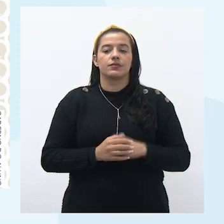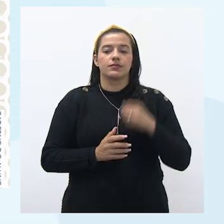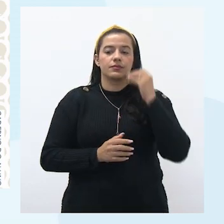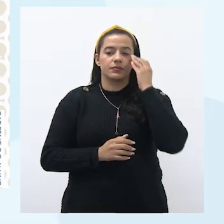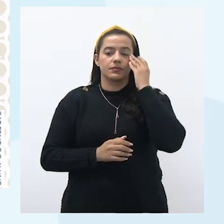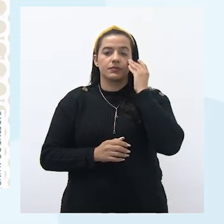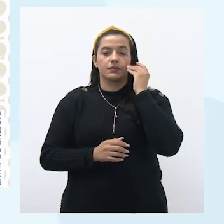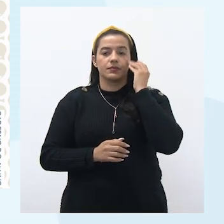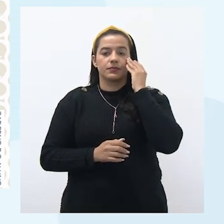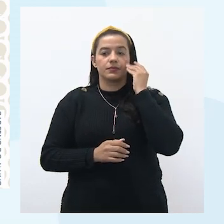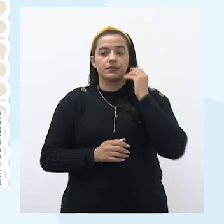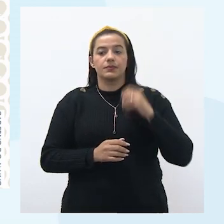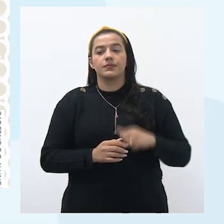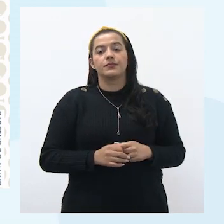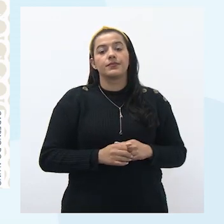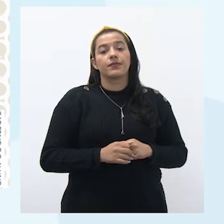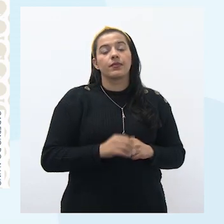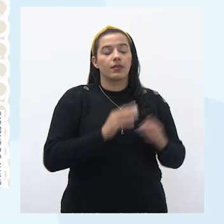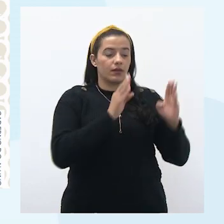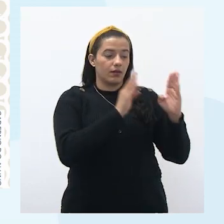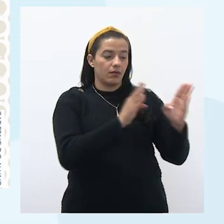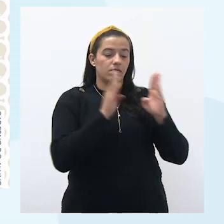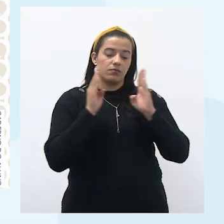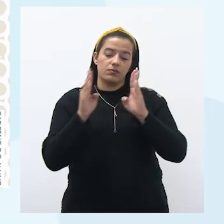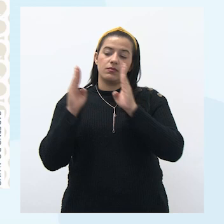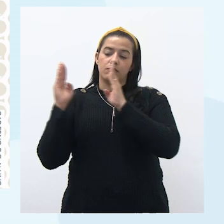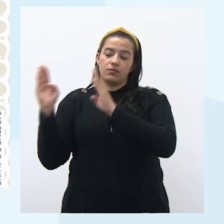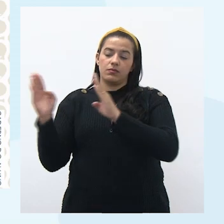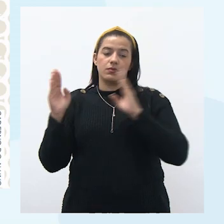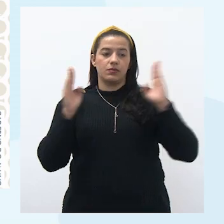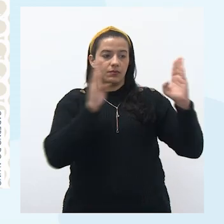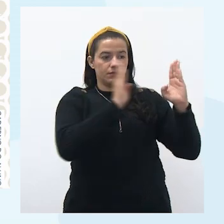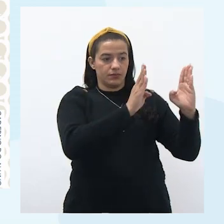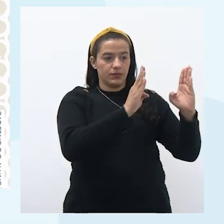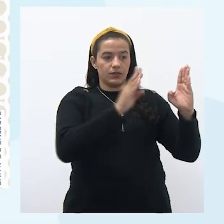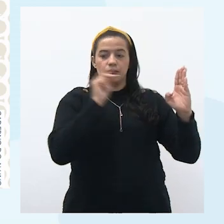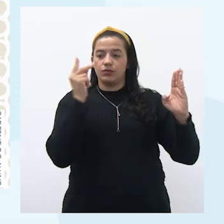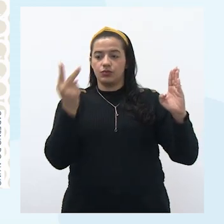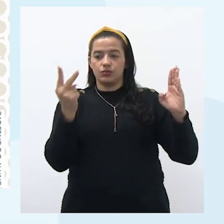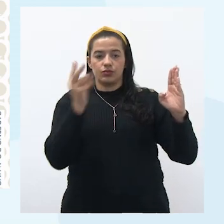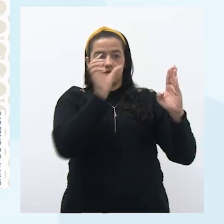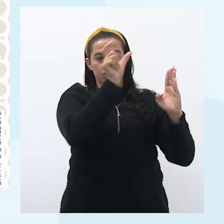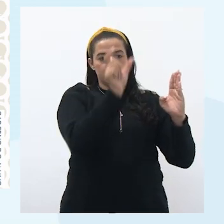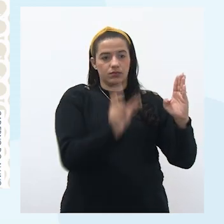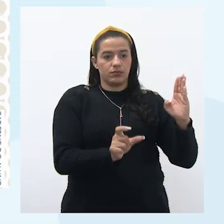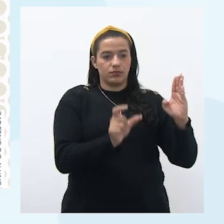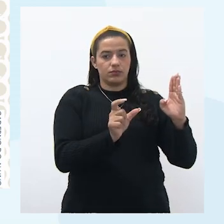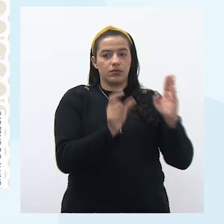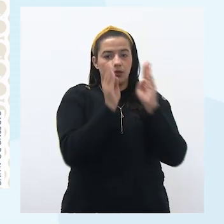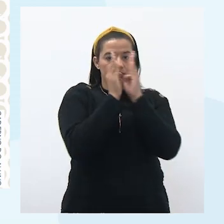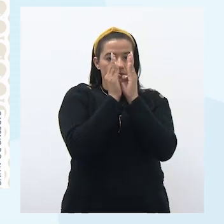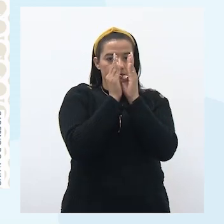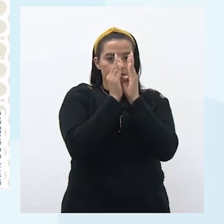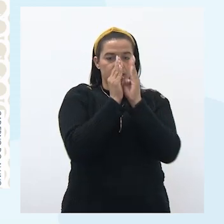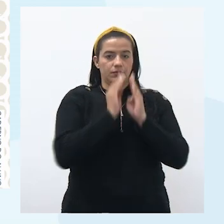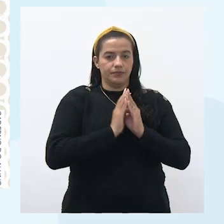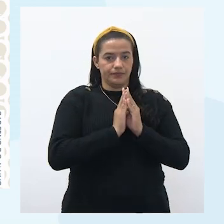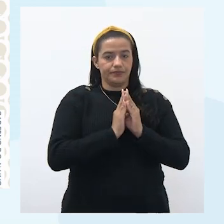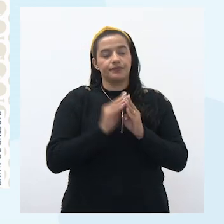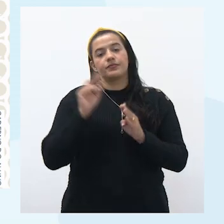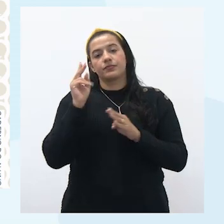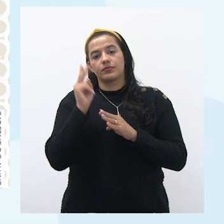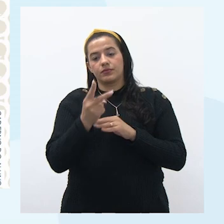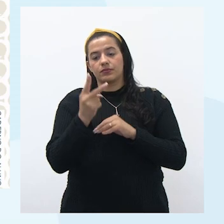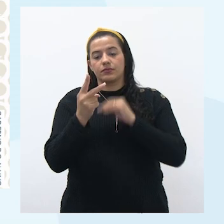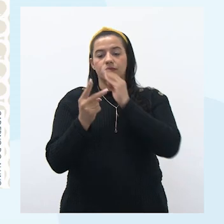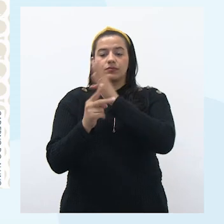de rubrica. Entre cada um deles, entre o primeiro e o segundo, eu vou colocar um quadrado um pouco menor. Entre o